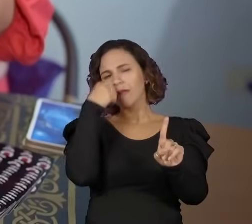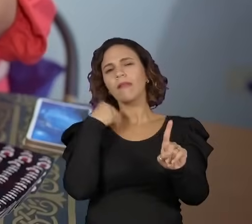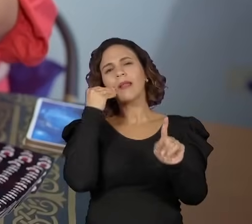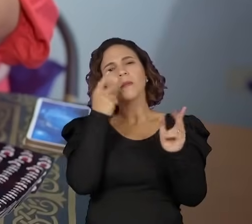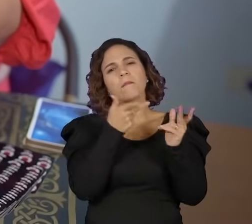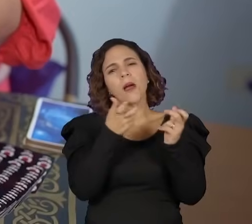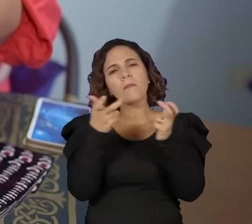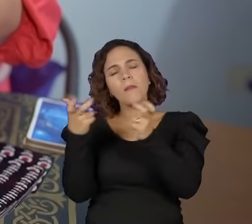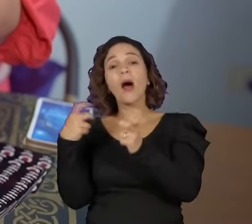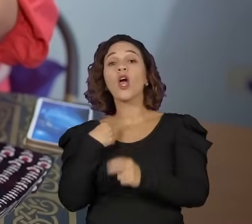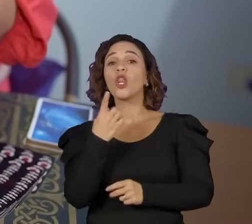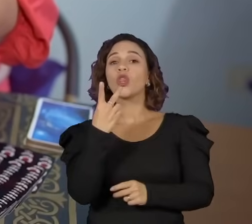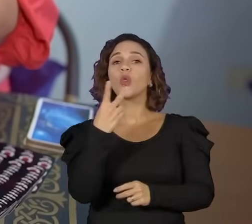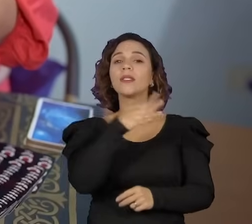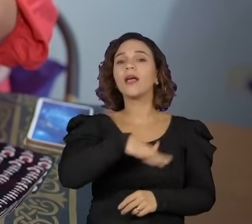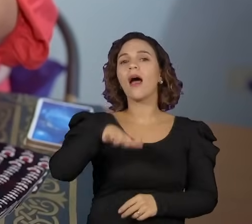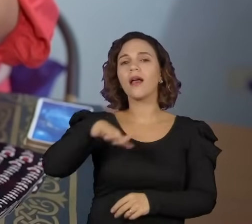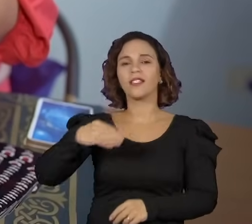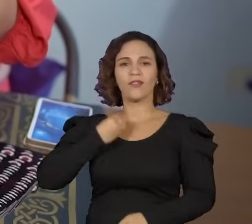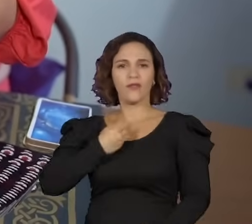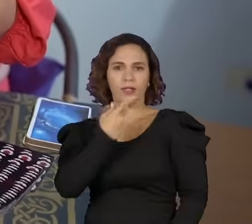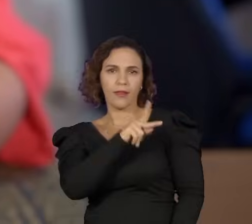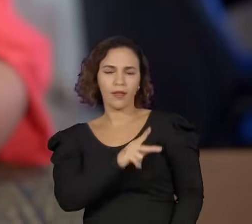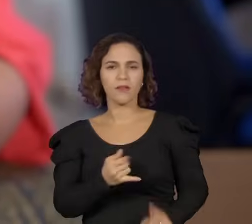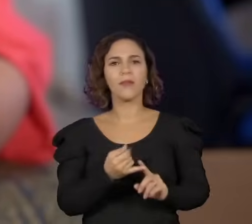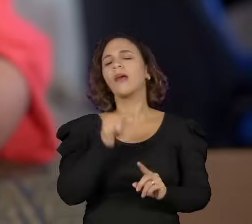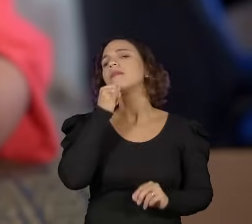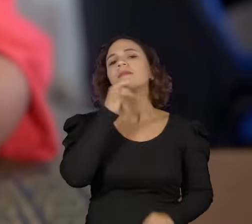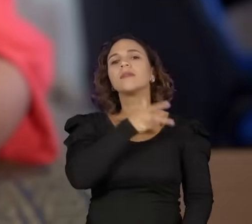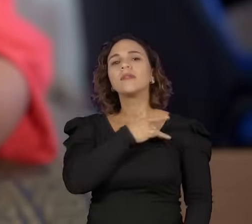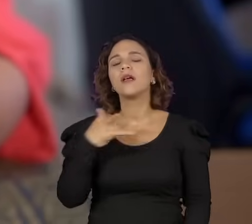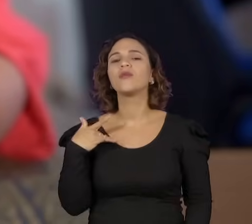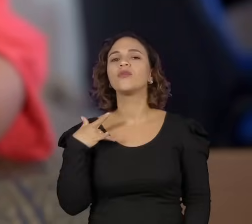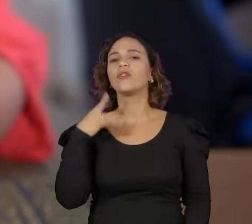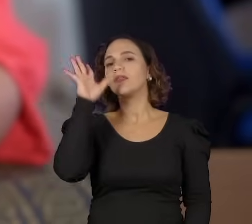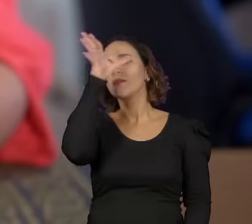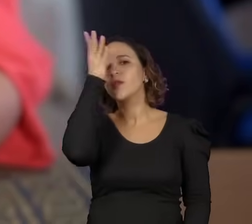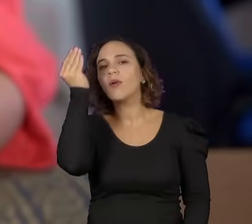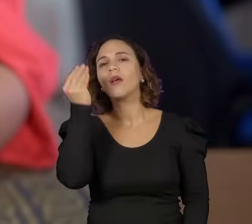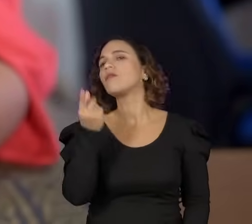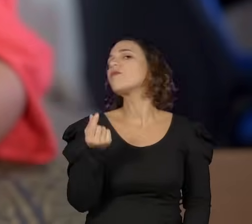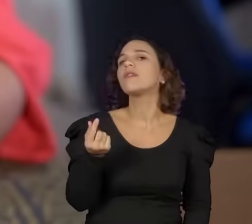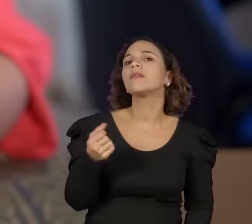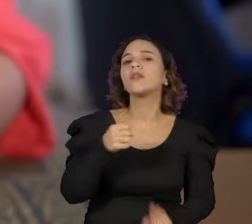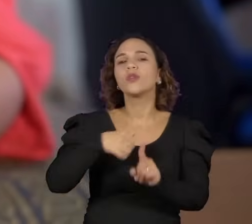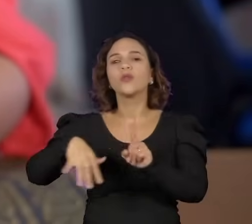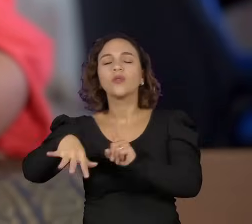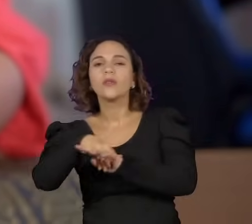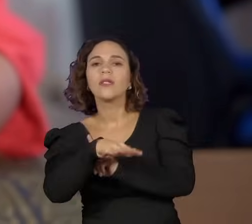14 áreas da vida dele. Então eu vou falar de saúde, espiritualidade, financeiro,